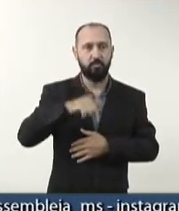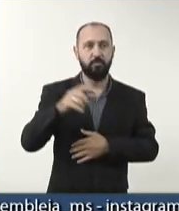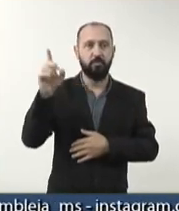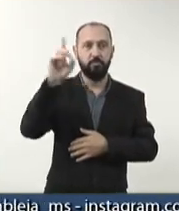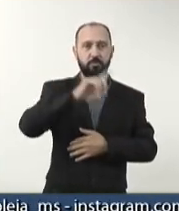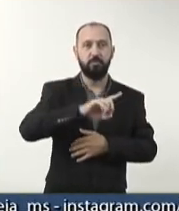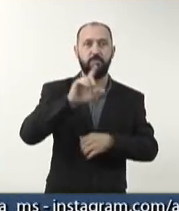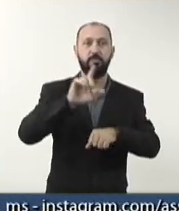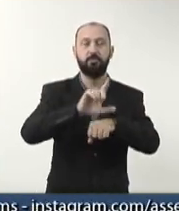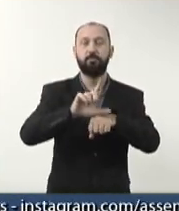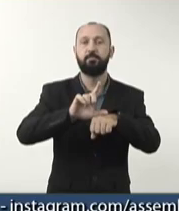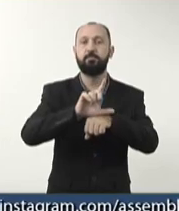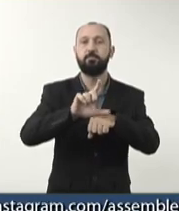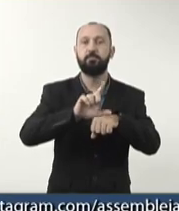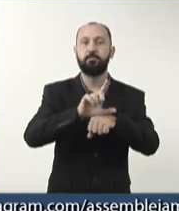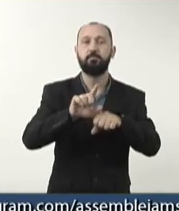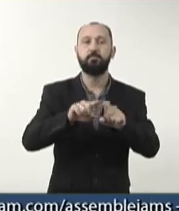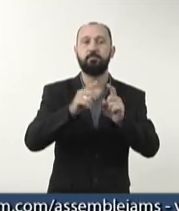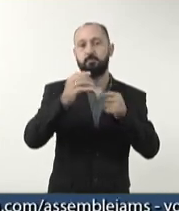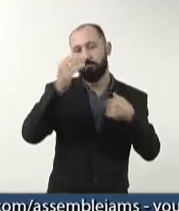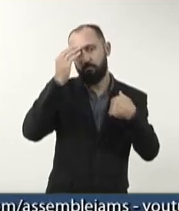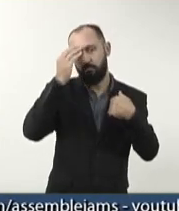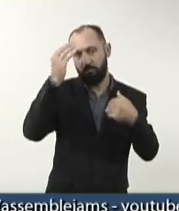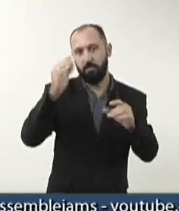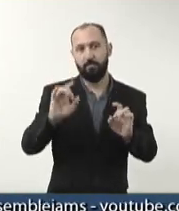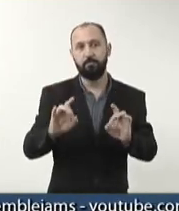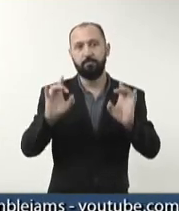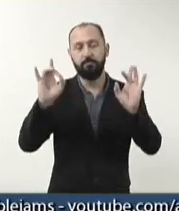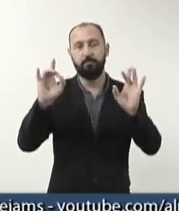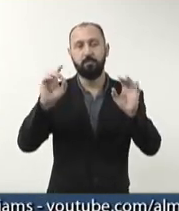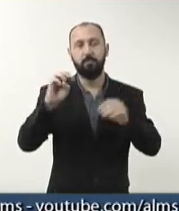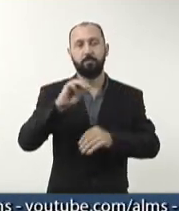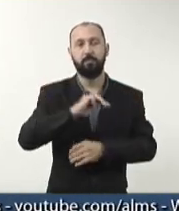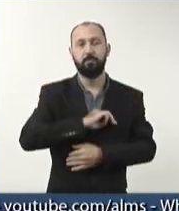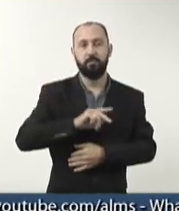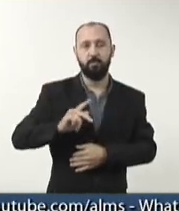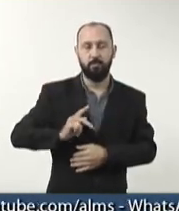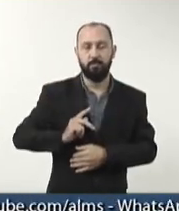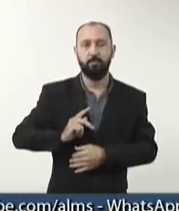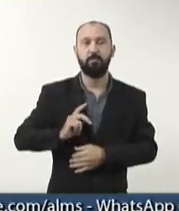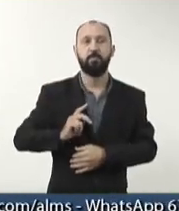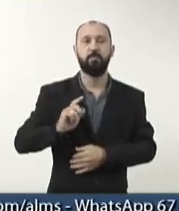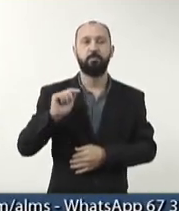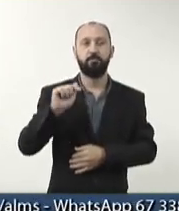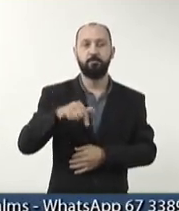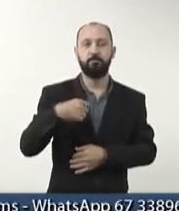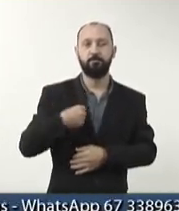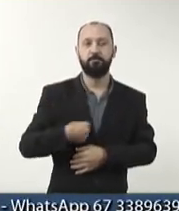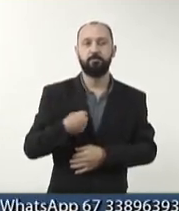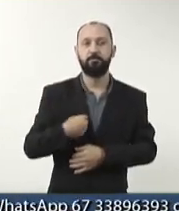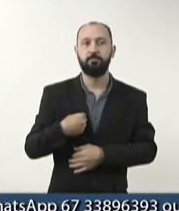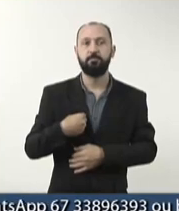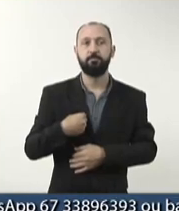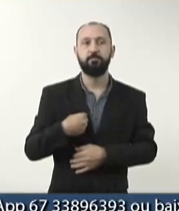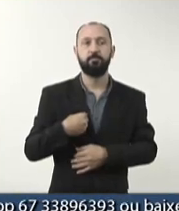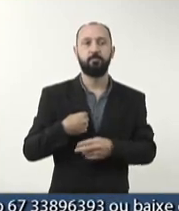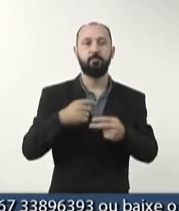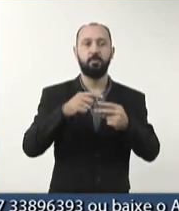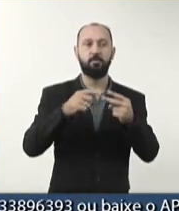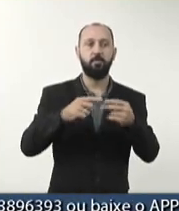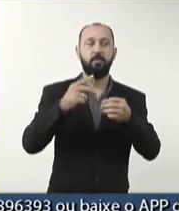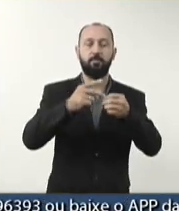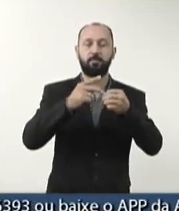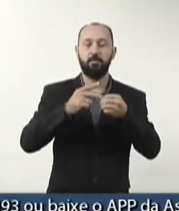Dia Lilás. Mas eu quero agradecer em especial ao Ministério Público, né, que aqui nós tivemos as duas